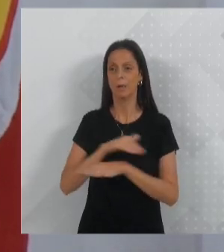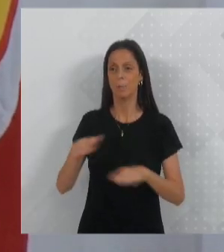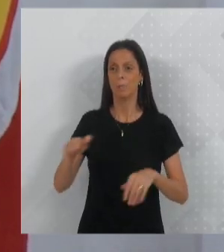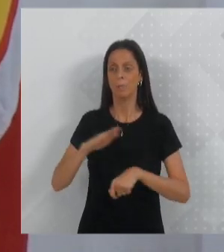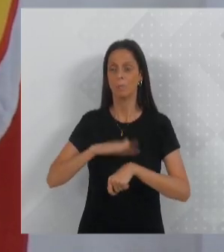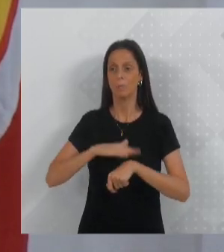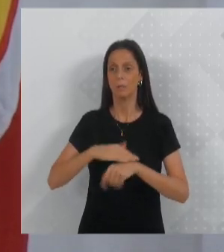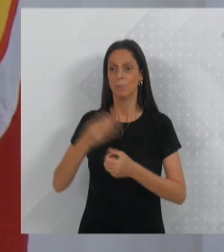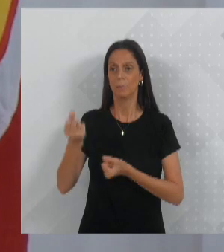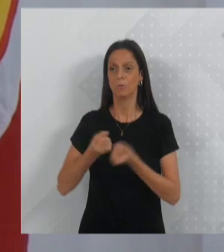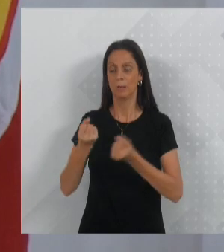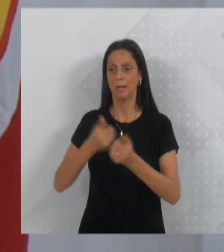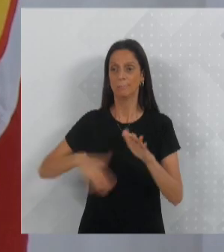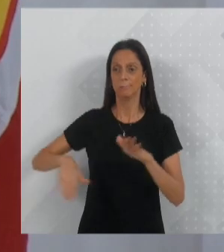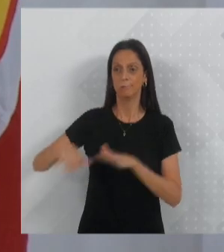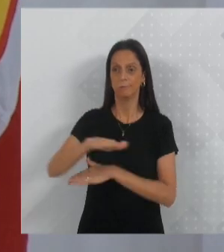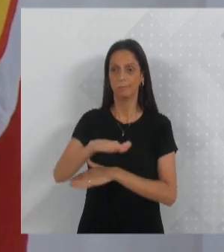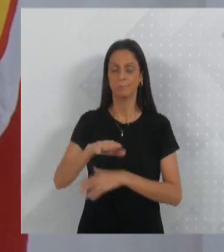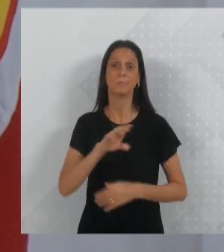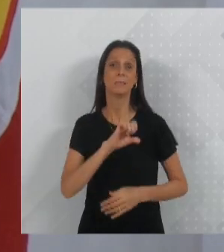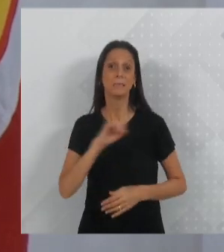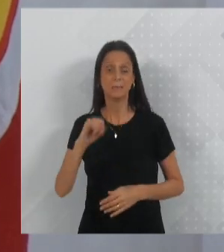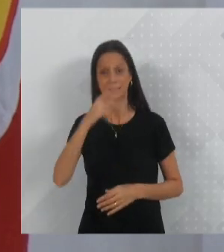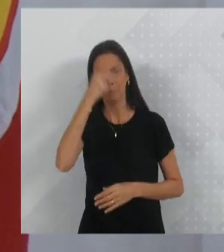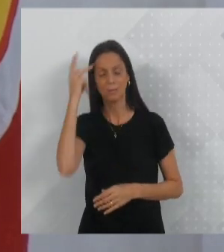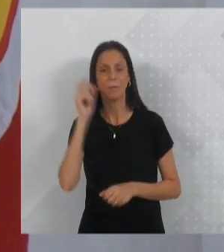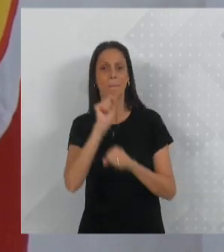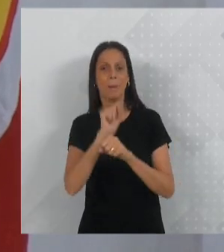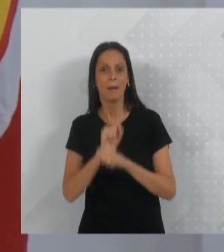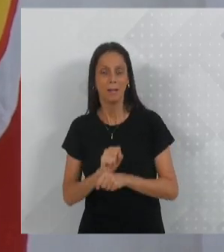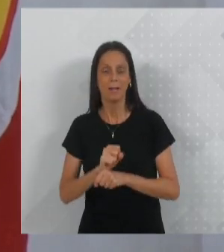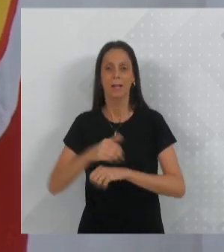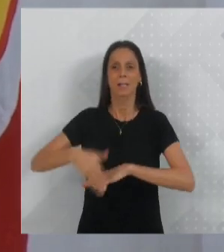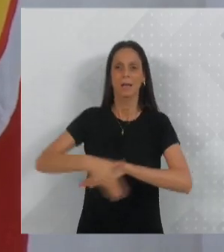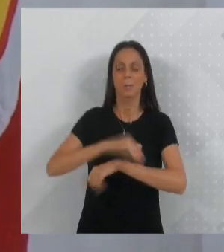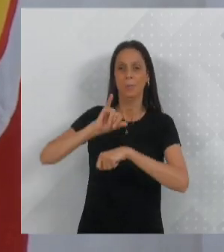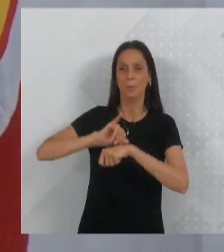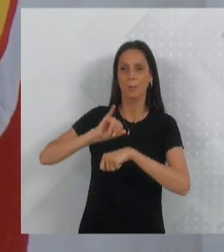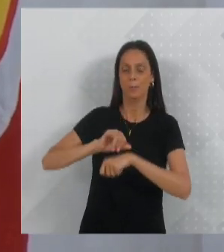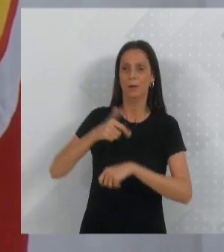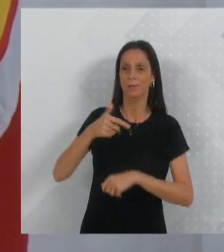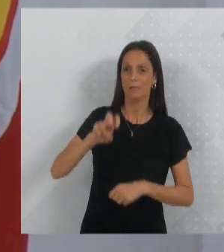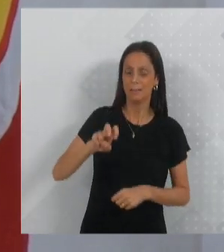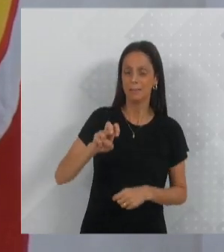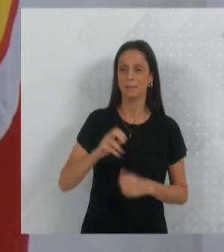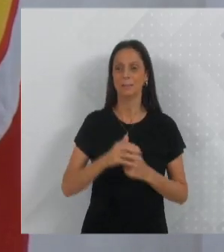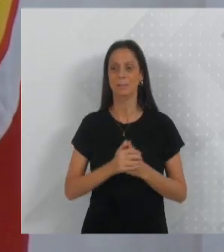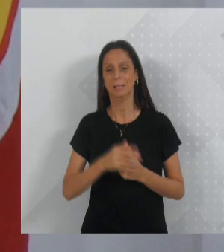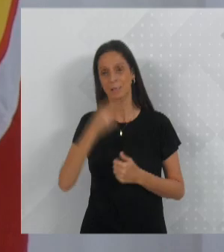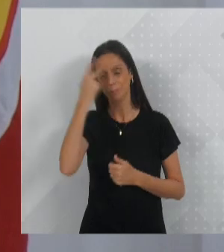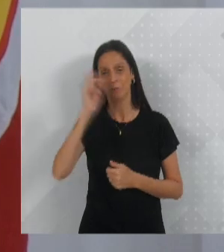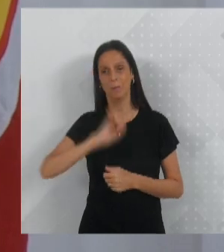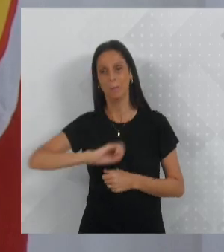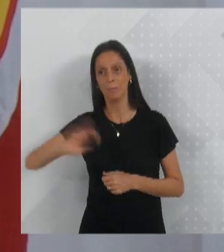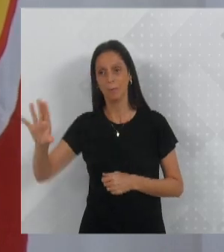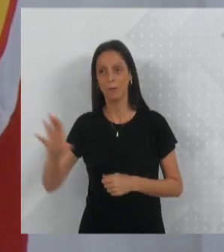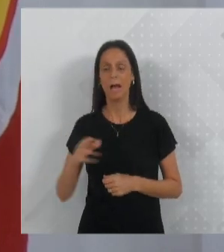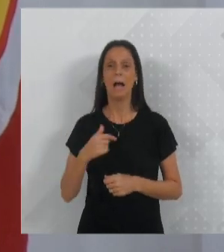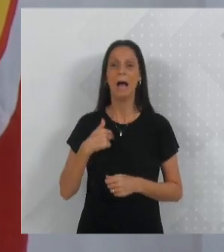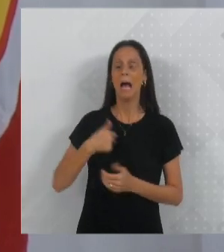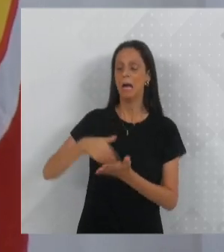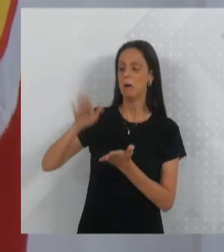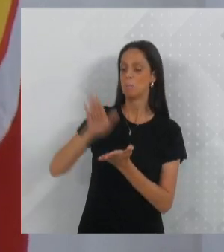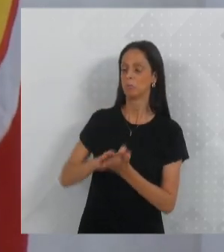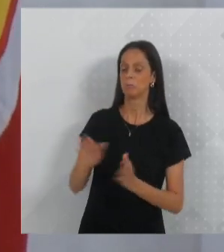estacionamento se o cidadão parar na 15 alguém parar aí qualquer lugar e e ele for embora opa não ganhei mulha não